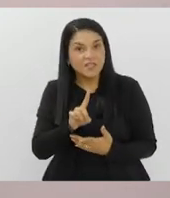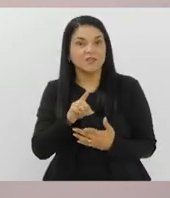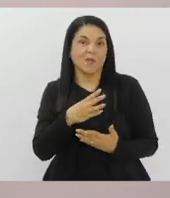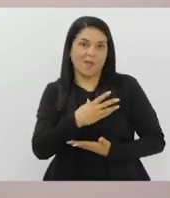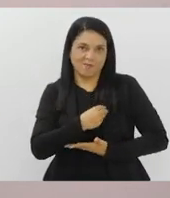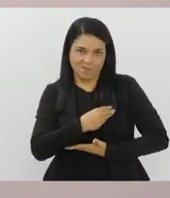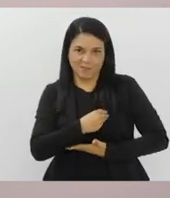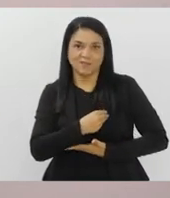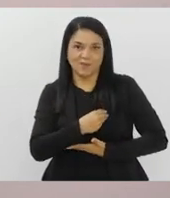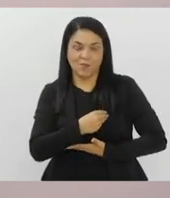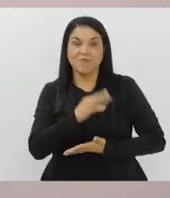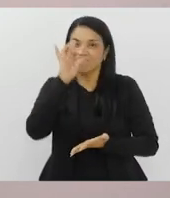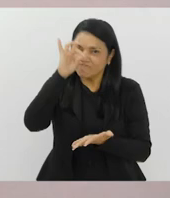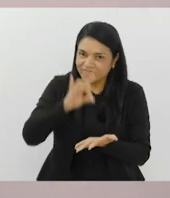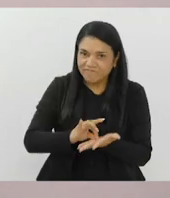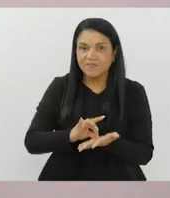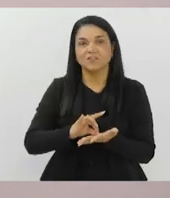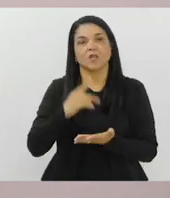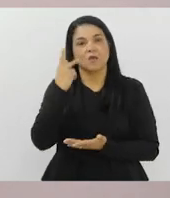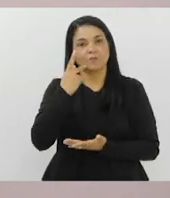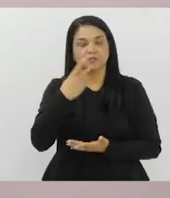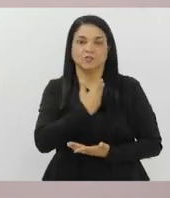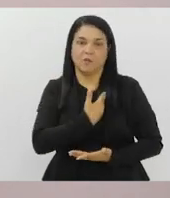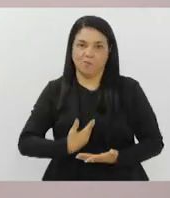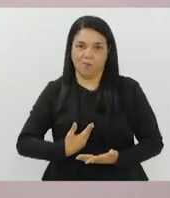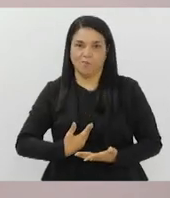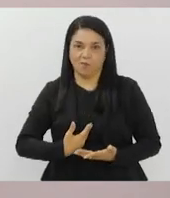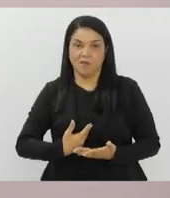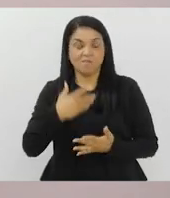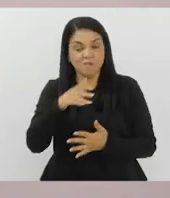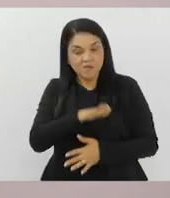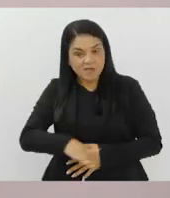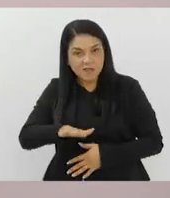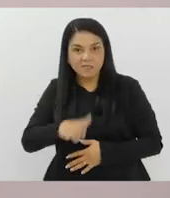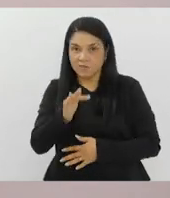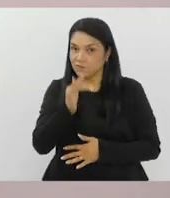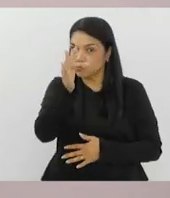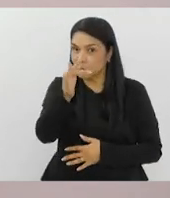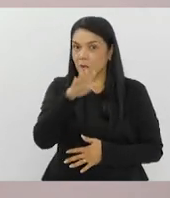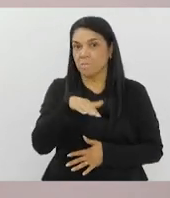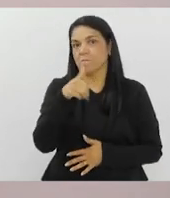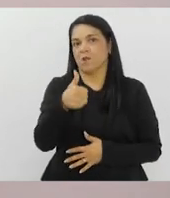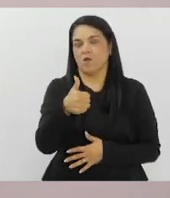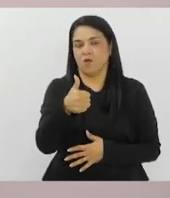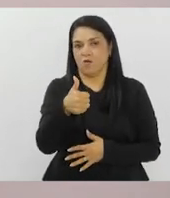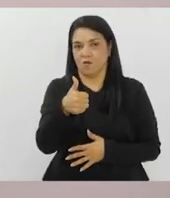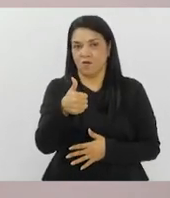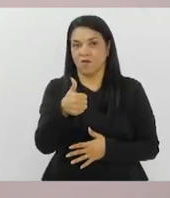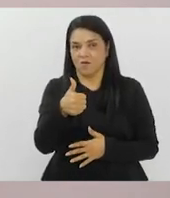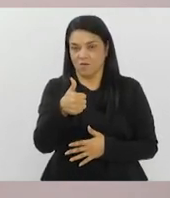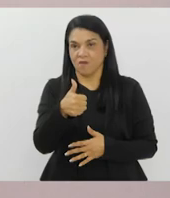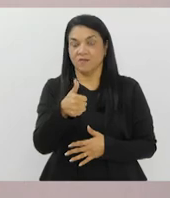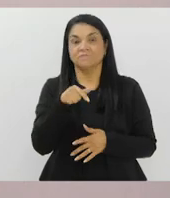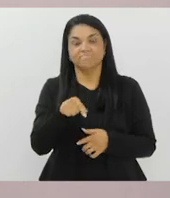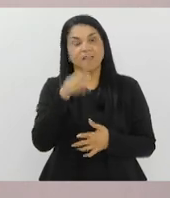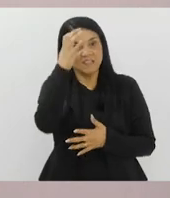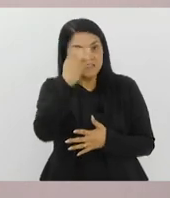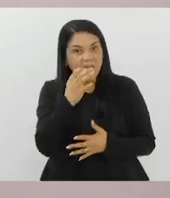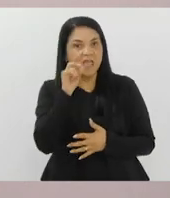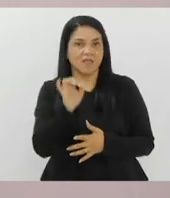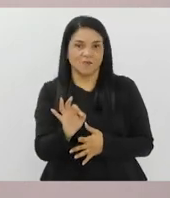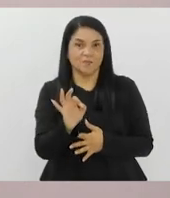nossas crianças as melhores pessoas possíveis no futuro muito próximo. E isso é muito sério. E aí, por último mesmo,